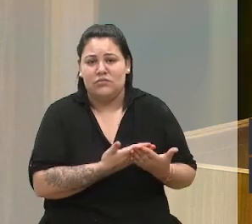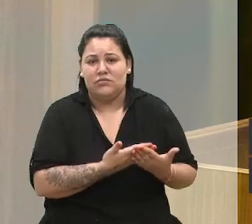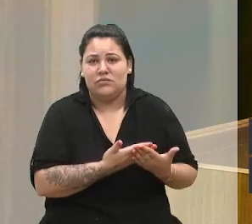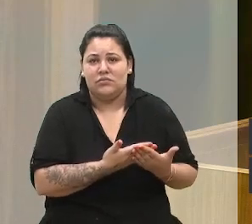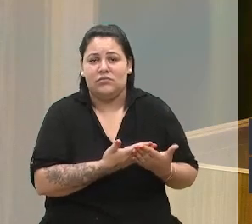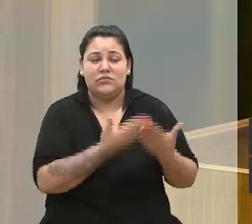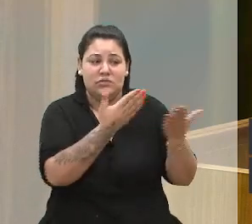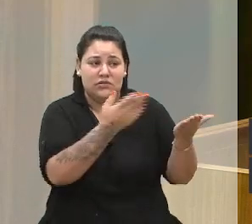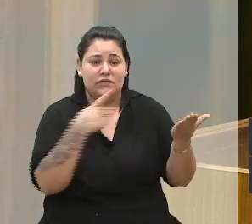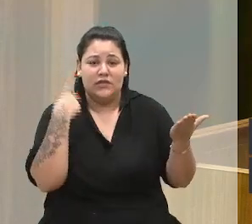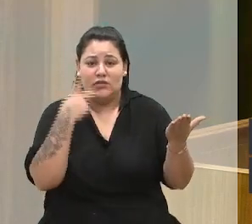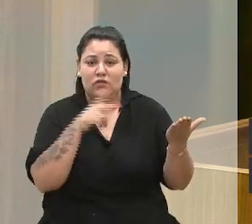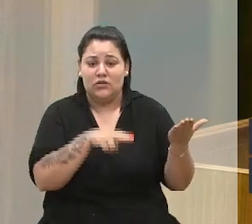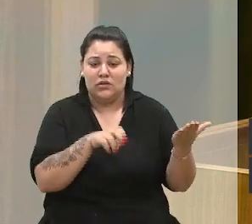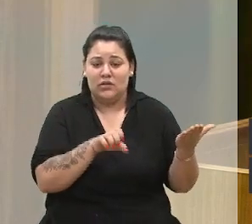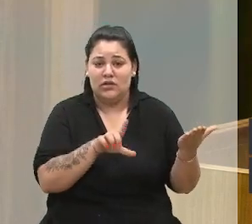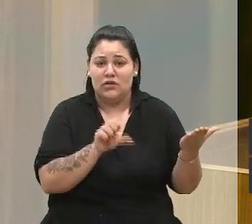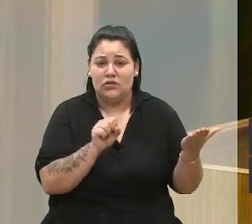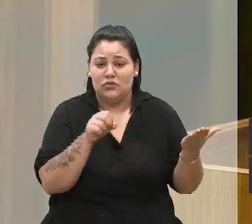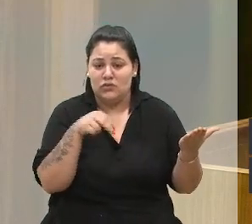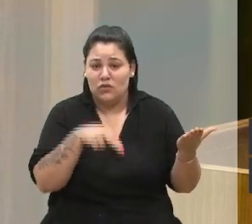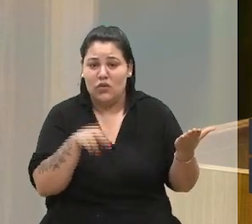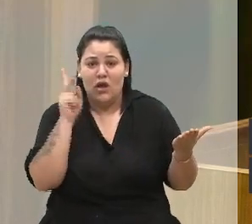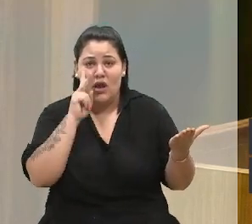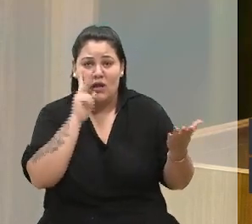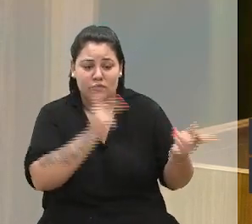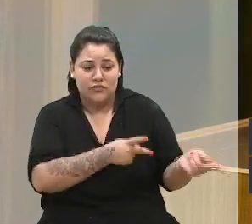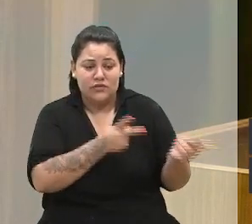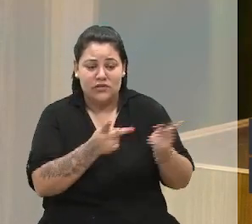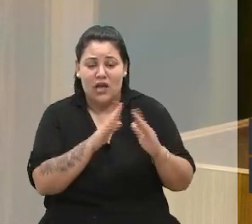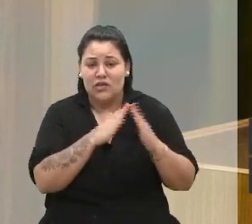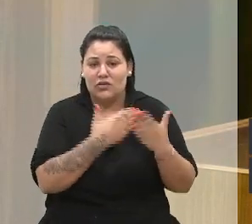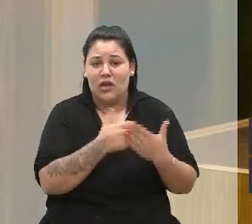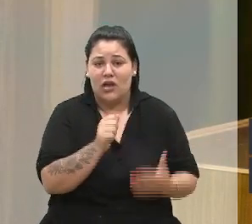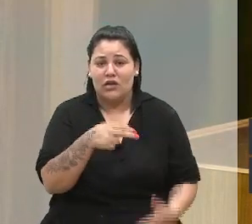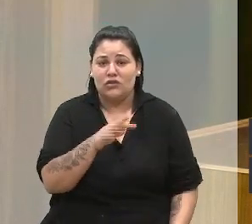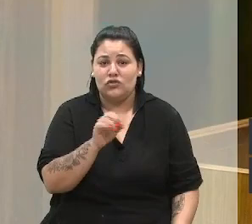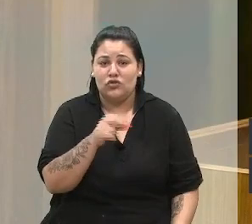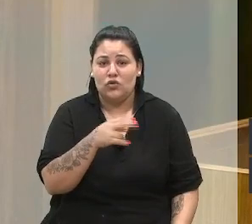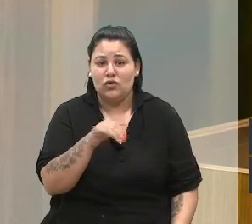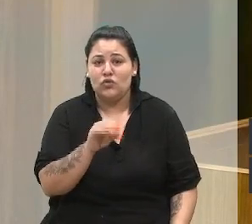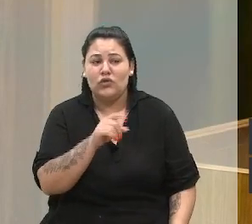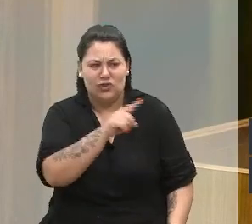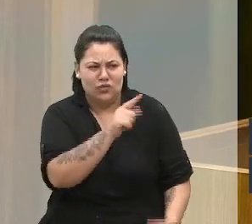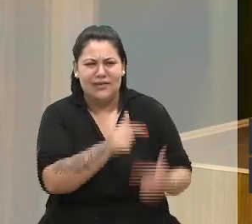Nelson da Locadora, eu lembro de visitar a escola Antônio Avelino Boff, e o senhor que atuava